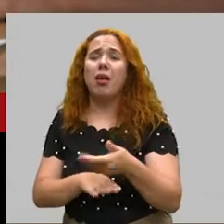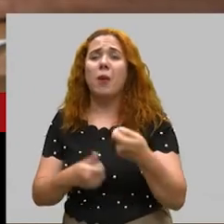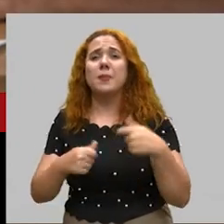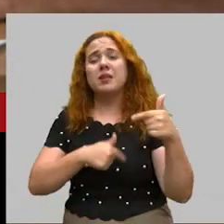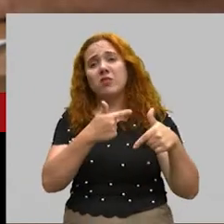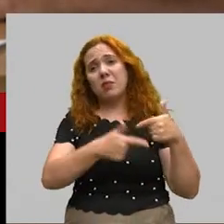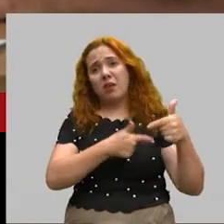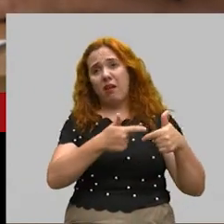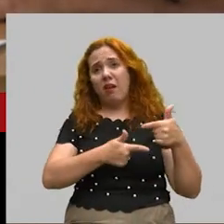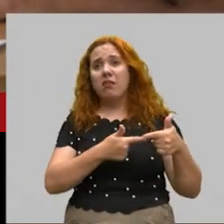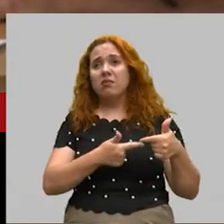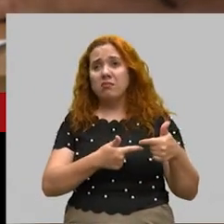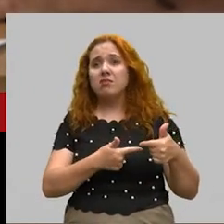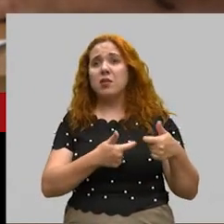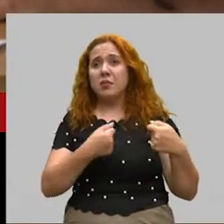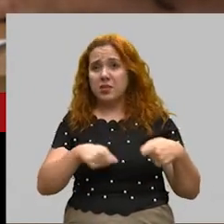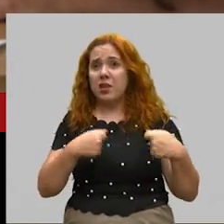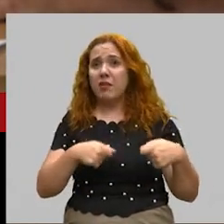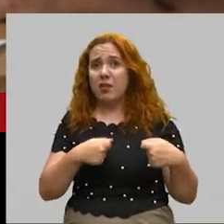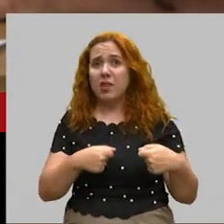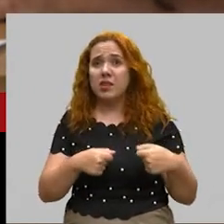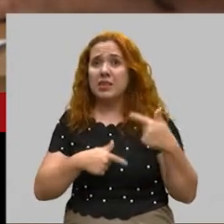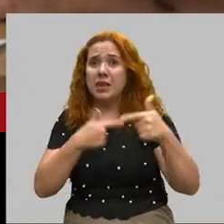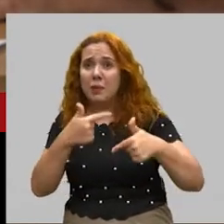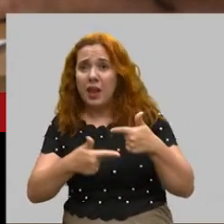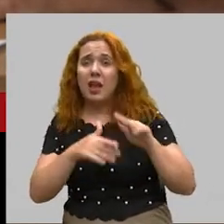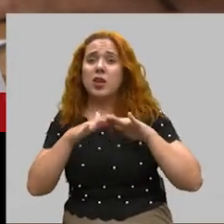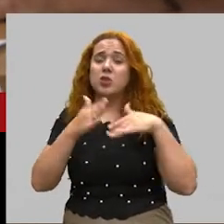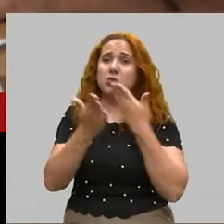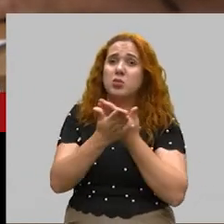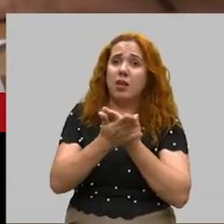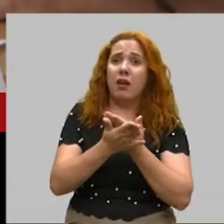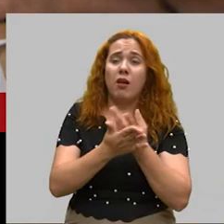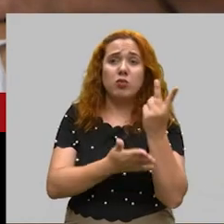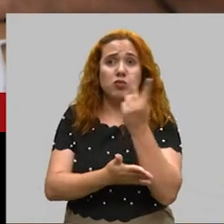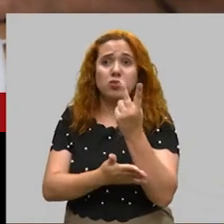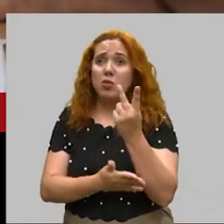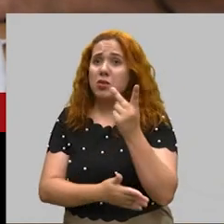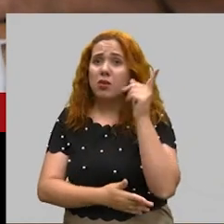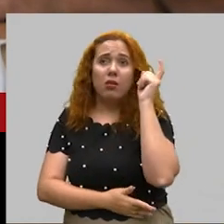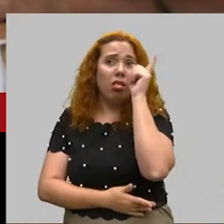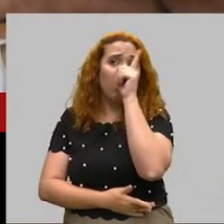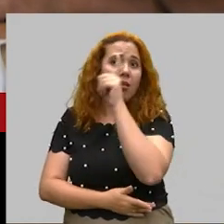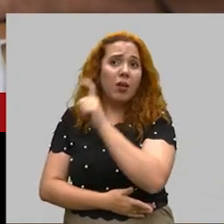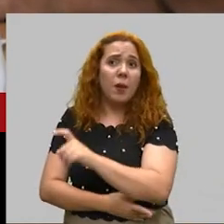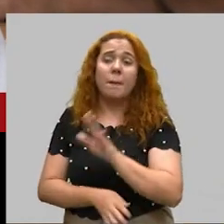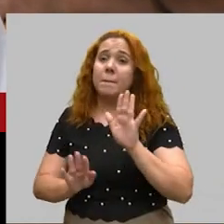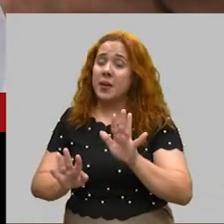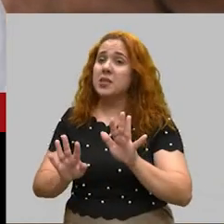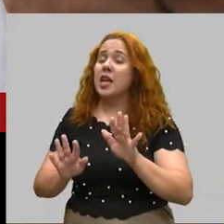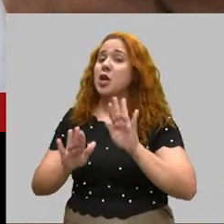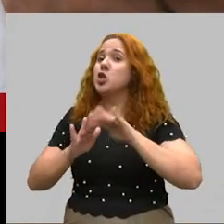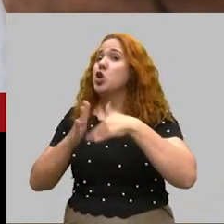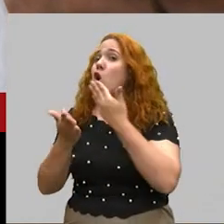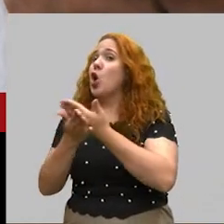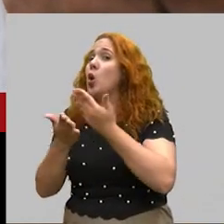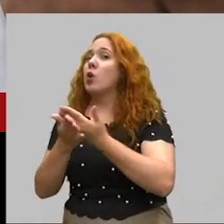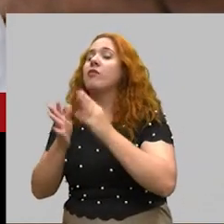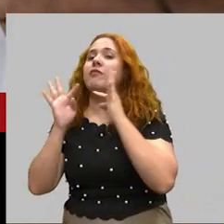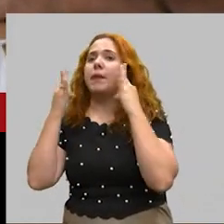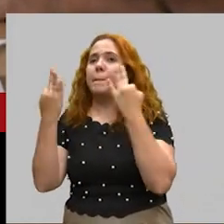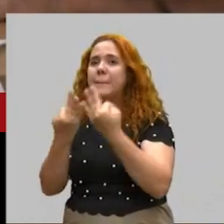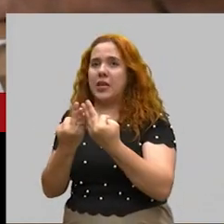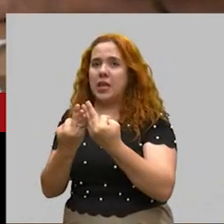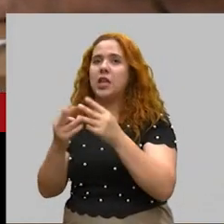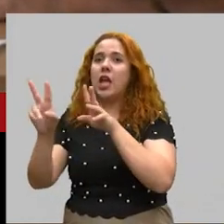trabalhar e para trabalhar e estudar não era possível então a escola família agrícola hoje propicia isso eh